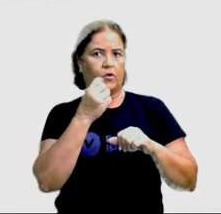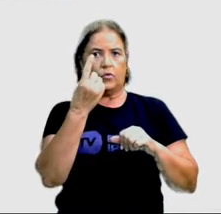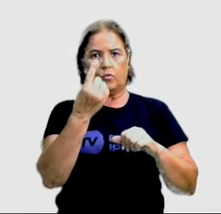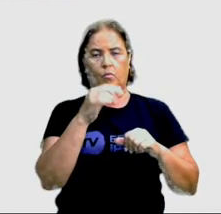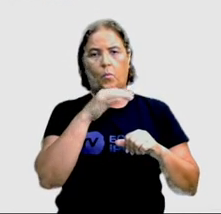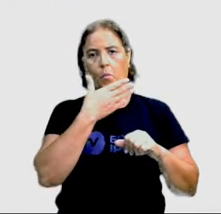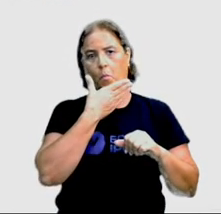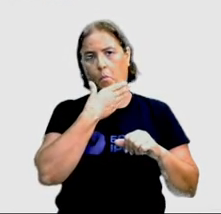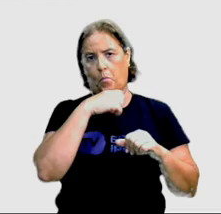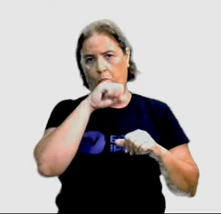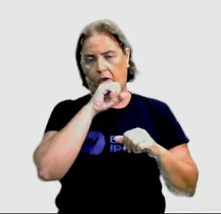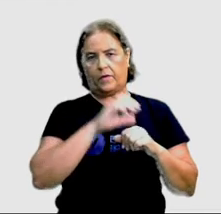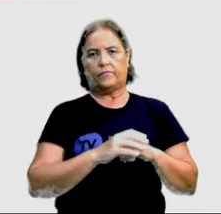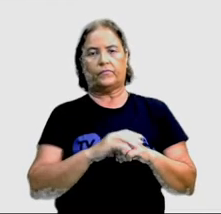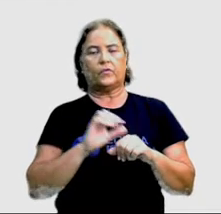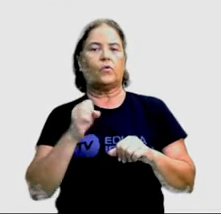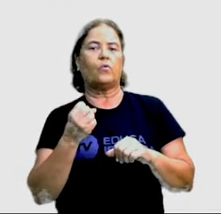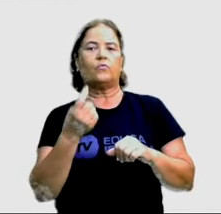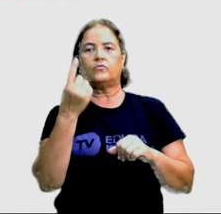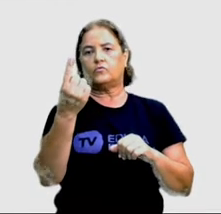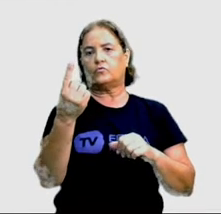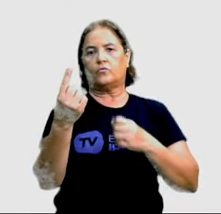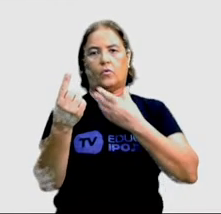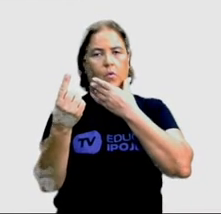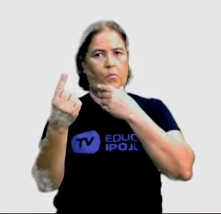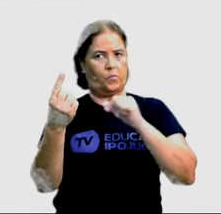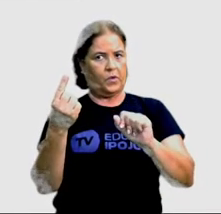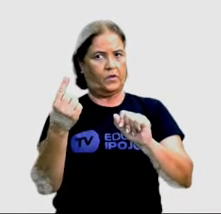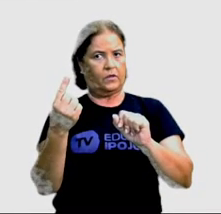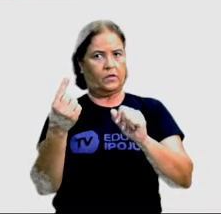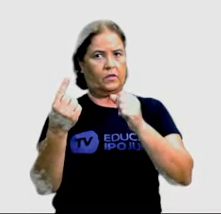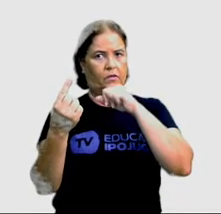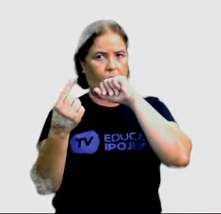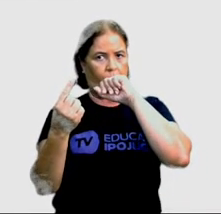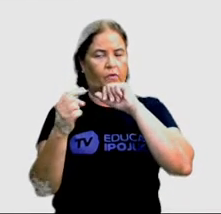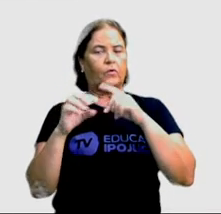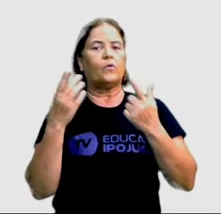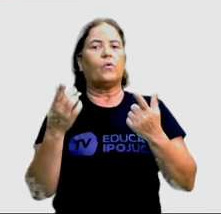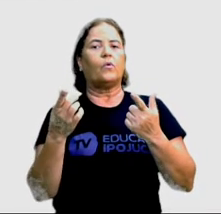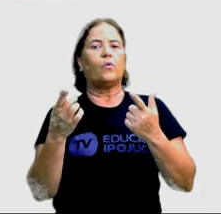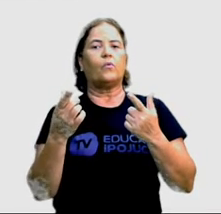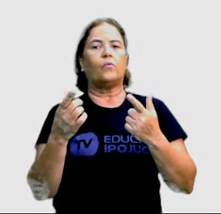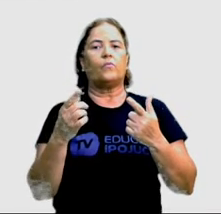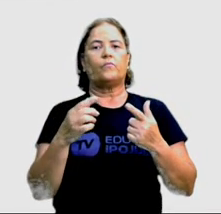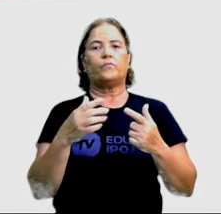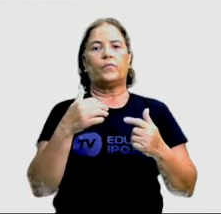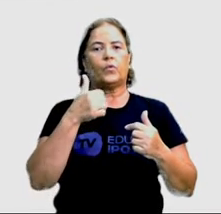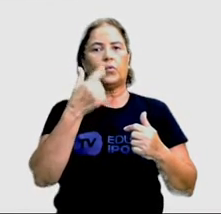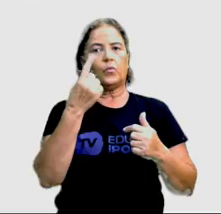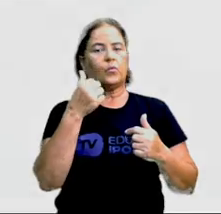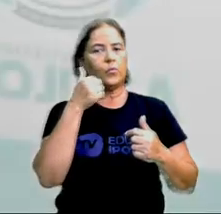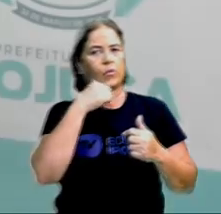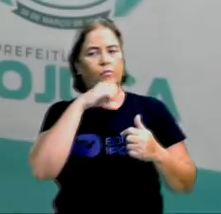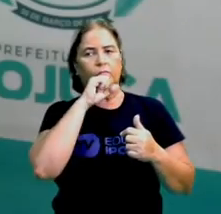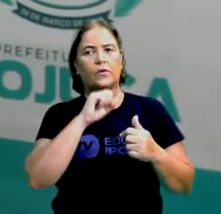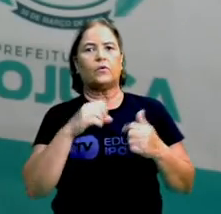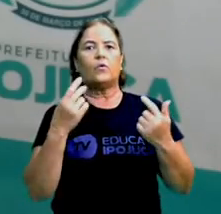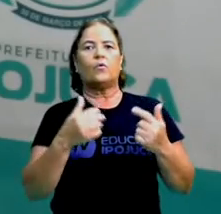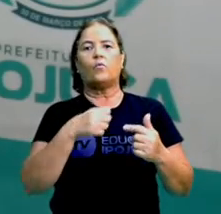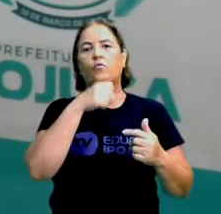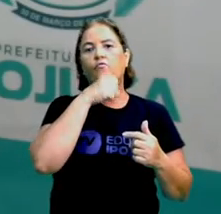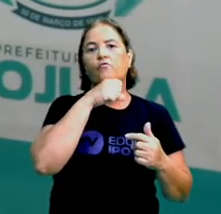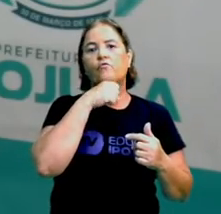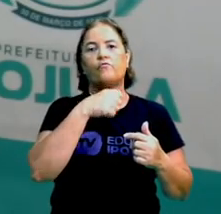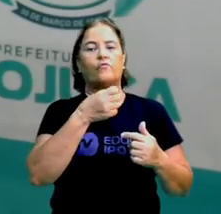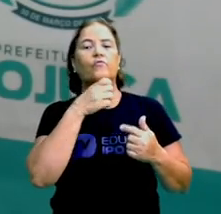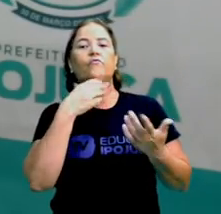só? Por dois pais? Pelo avô, a avó e o tio? Como é a sua família?